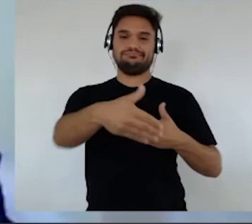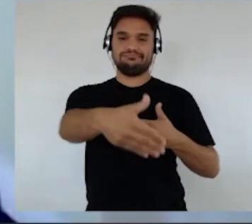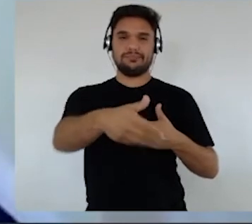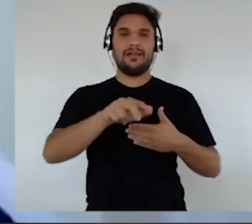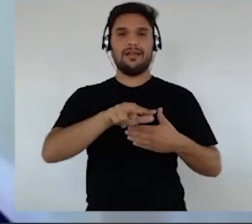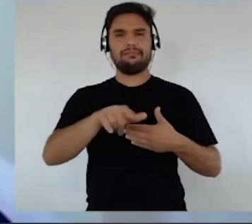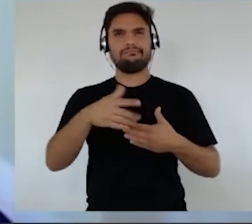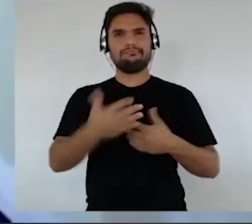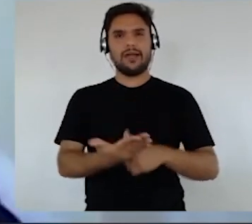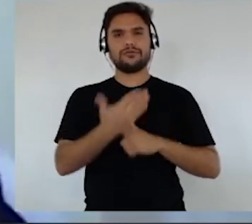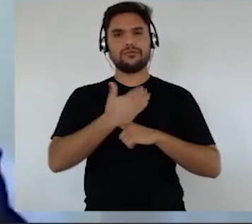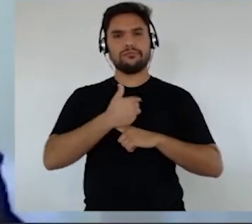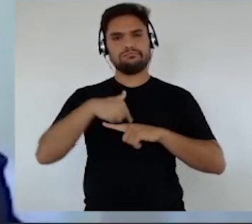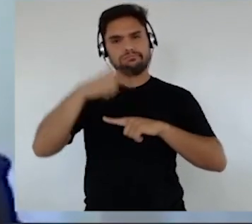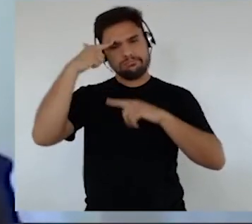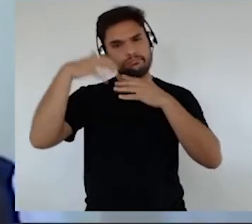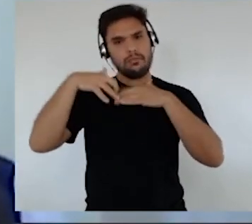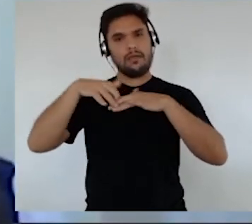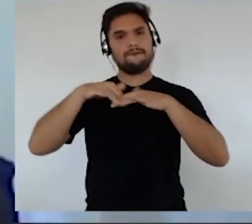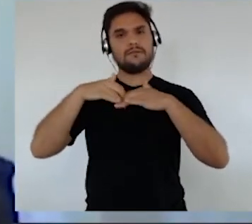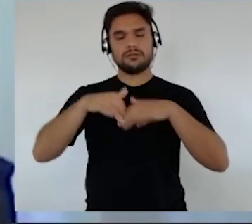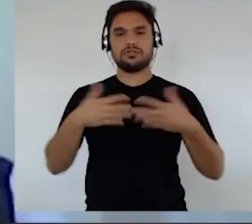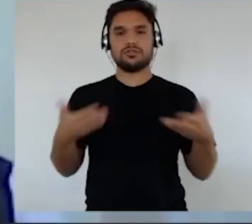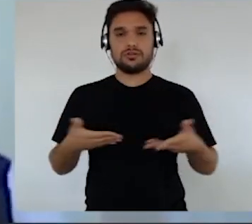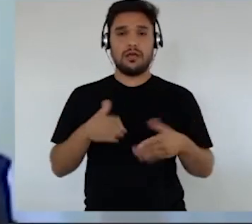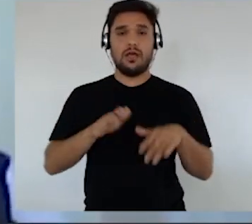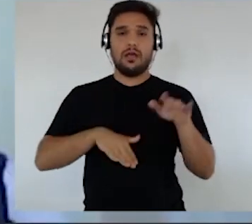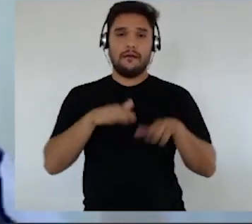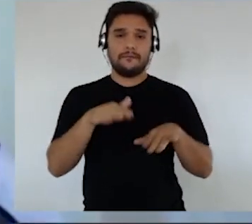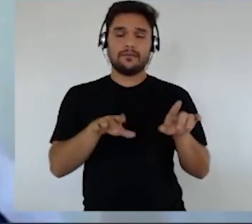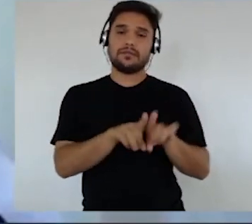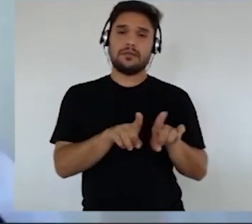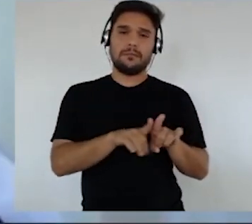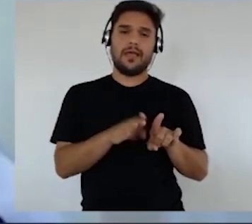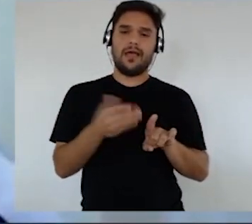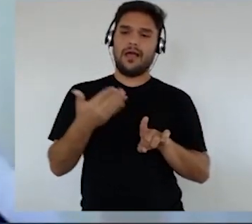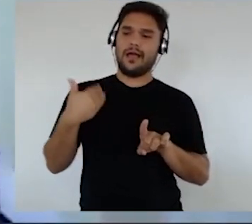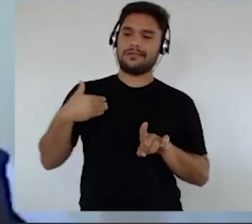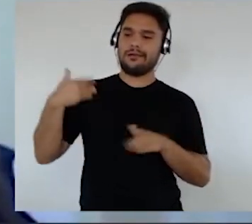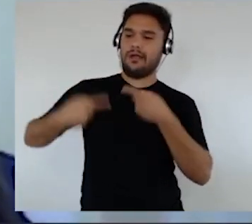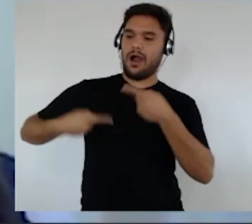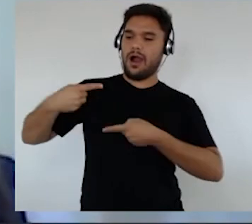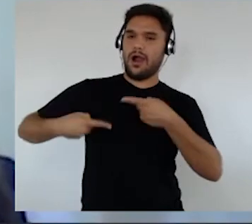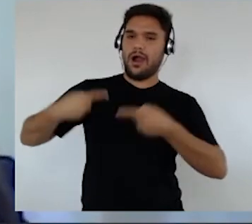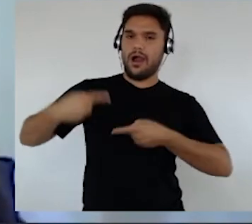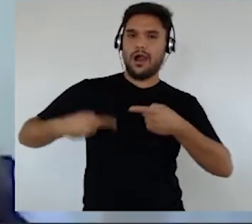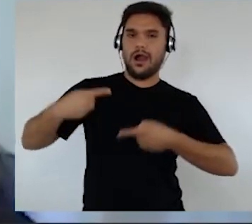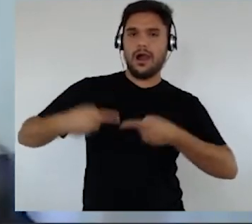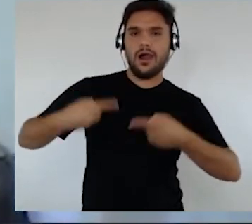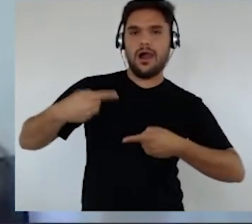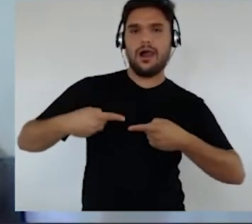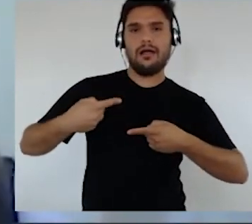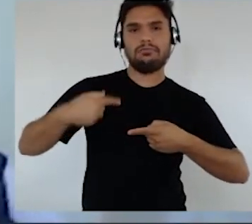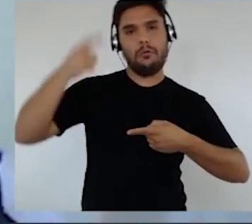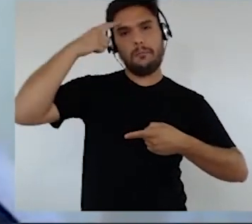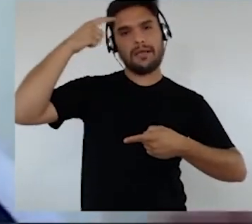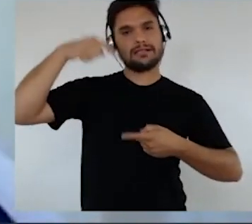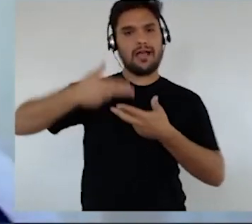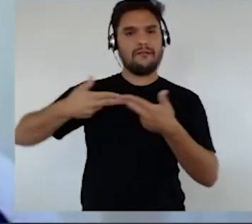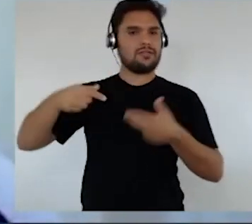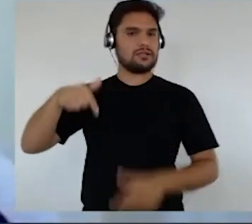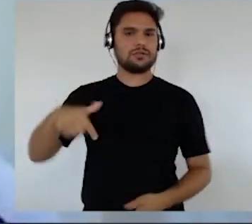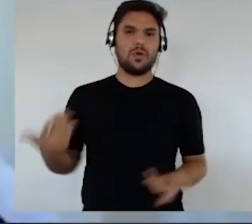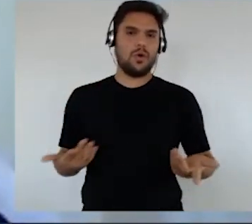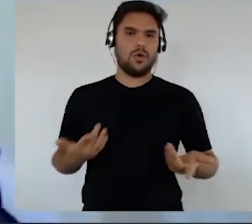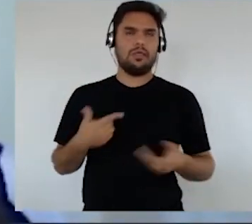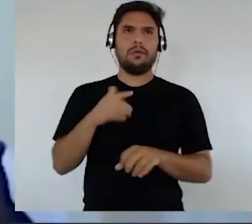traz muitas reflexões, e às vezes, muito do que foi dito aqui hoje, a gente não parava para pensar, não parava